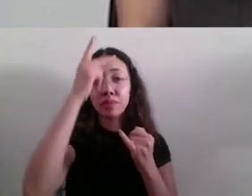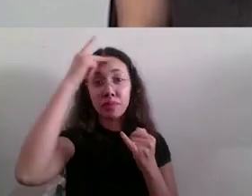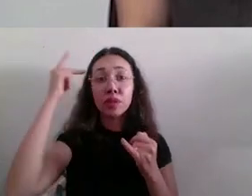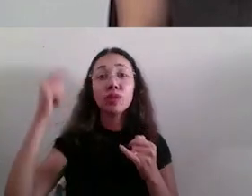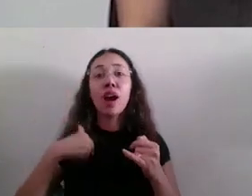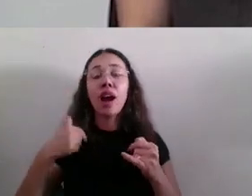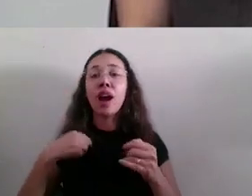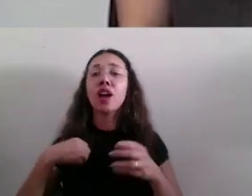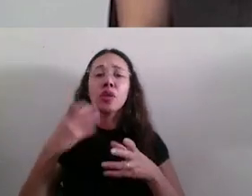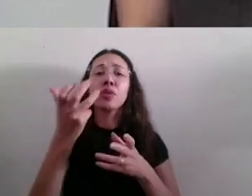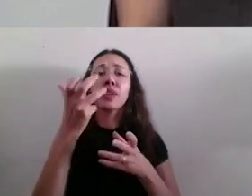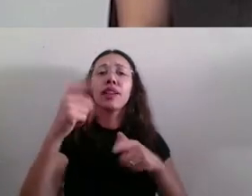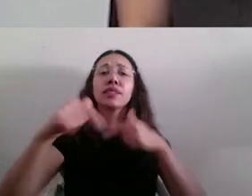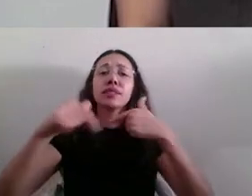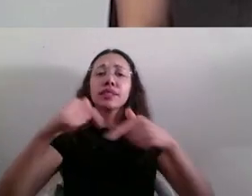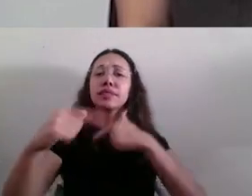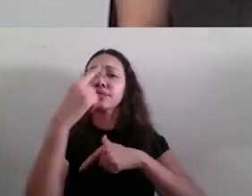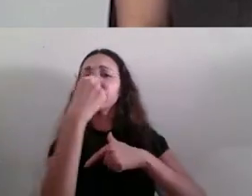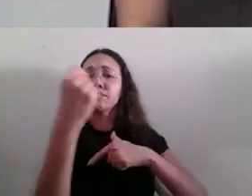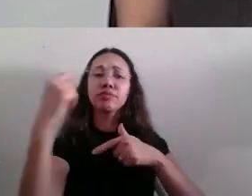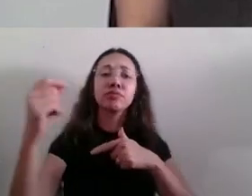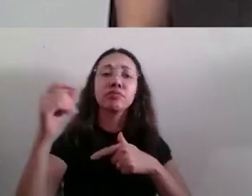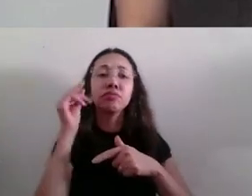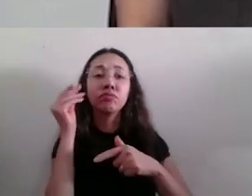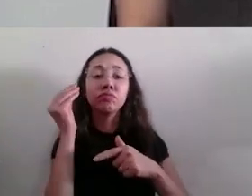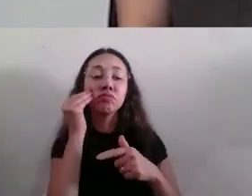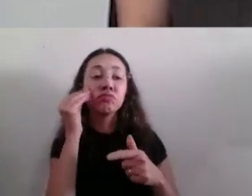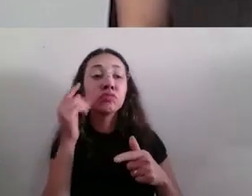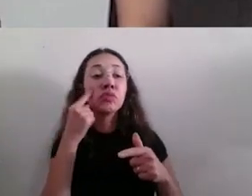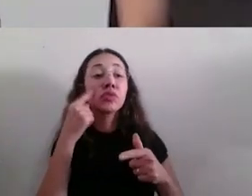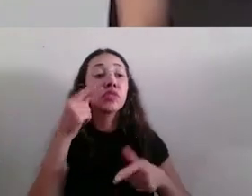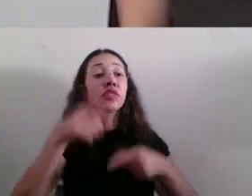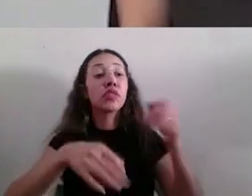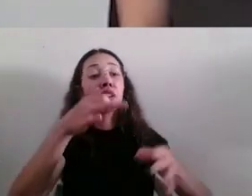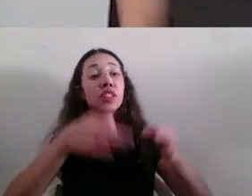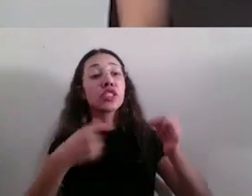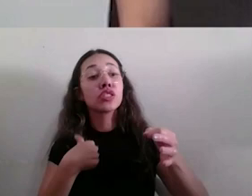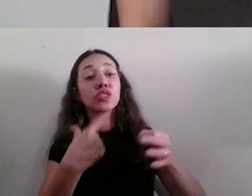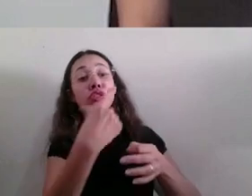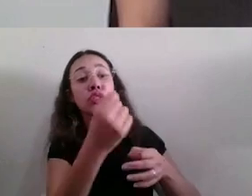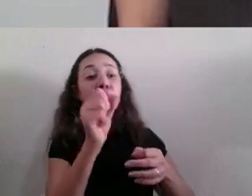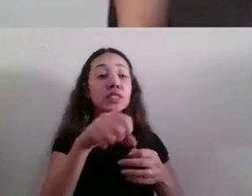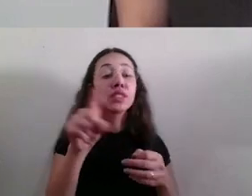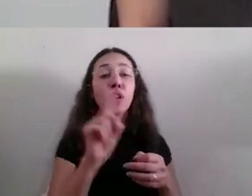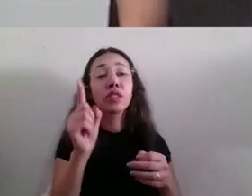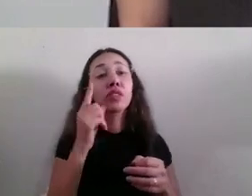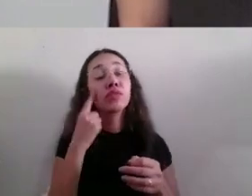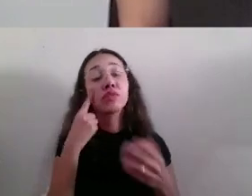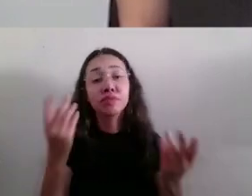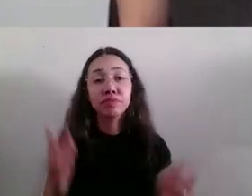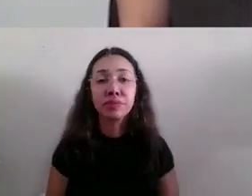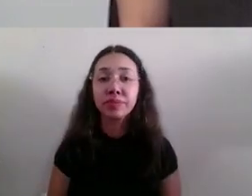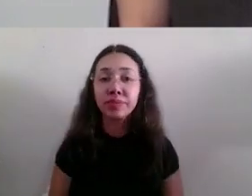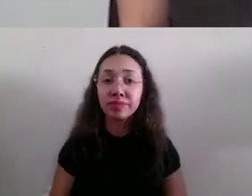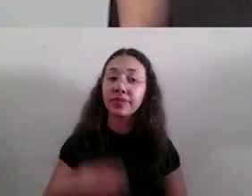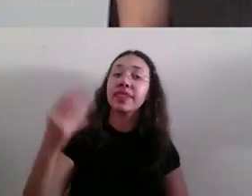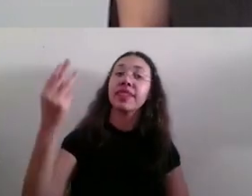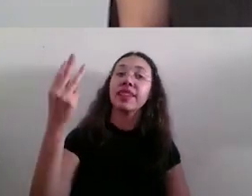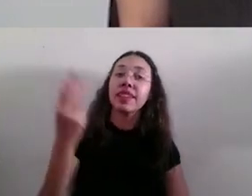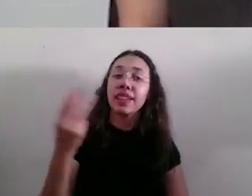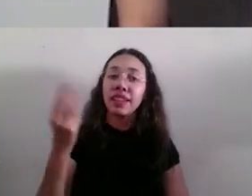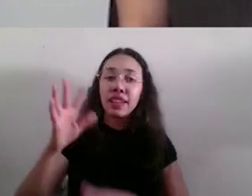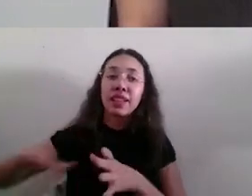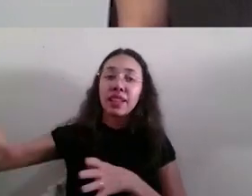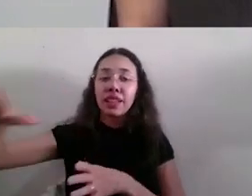candidatavam e tem que julgar um determinado quantitativo que vai estar previsto no edital. E na 3ª região, como é que foi pensado isso?